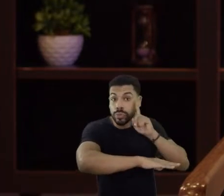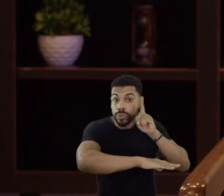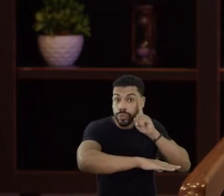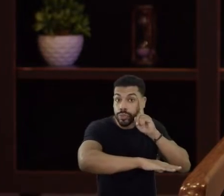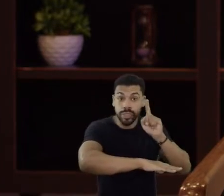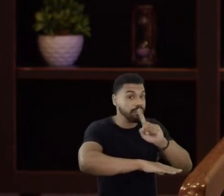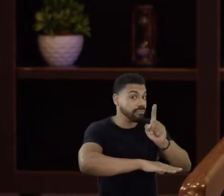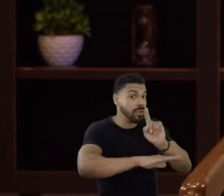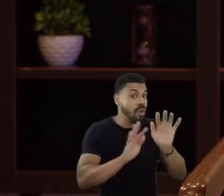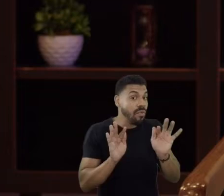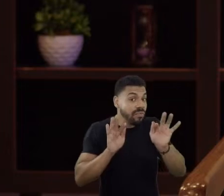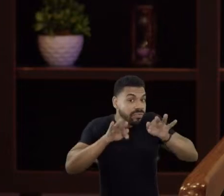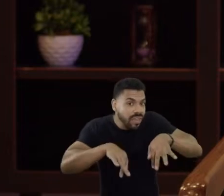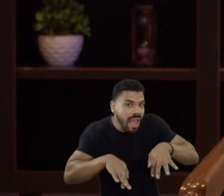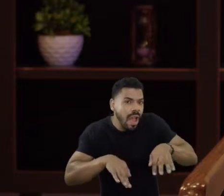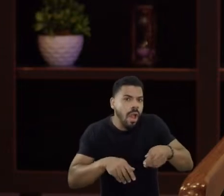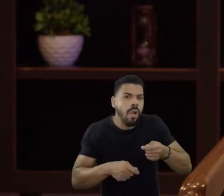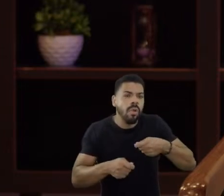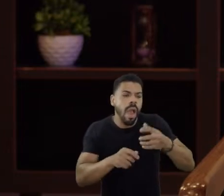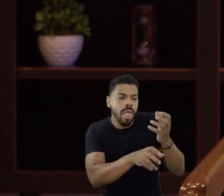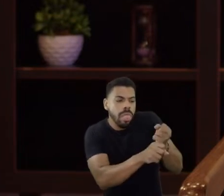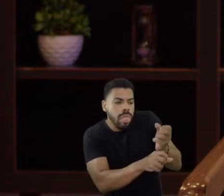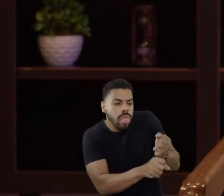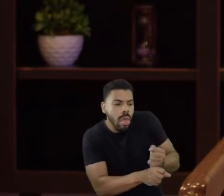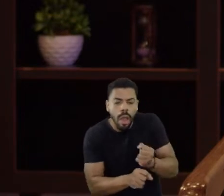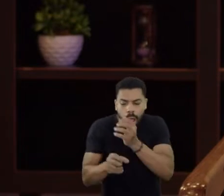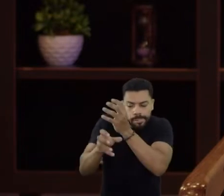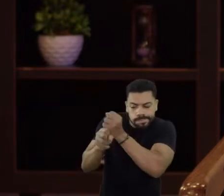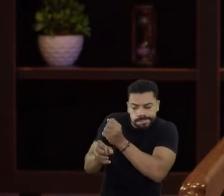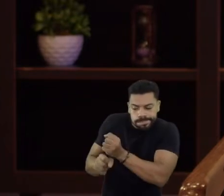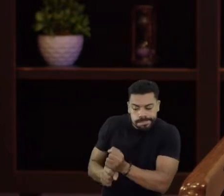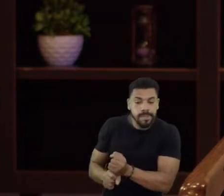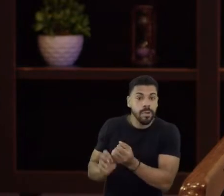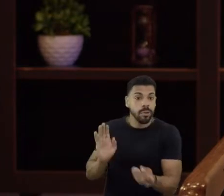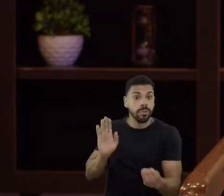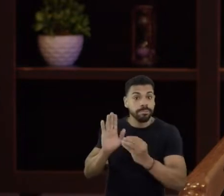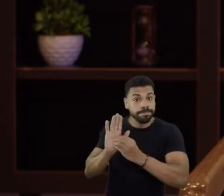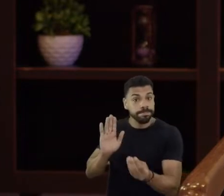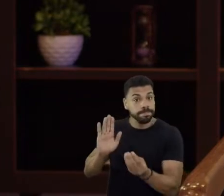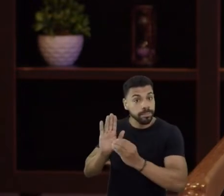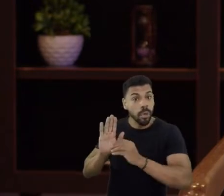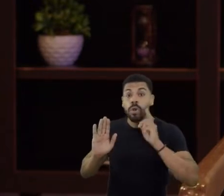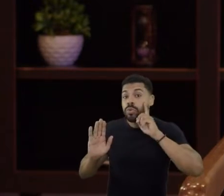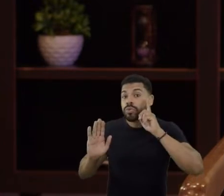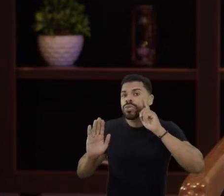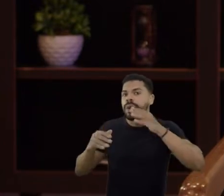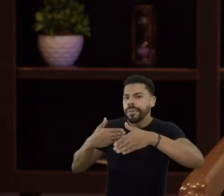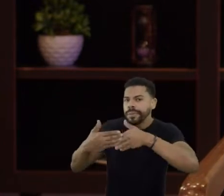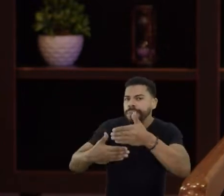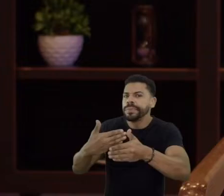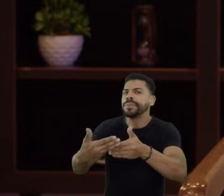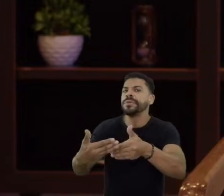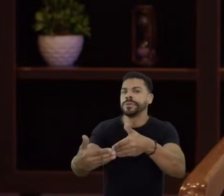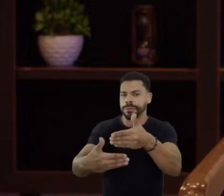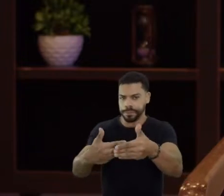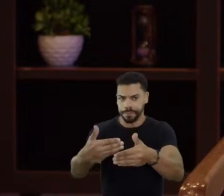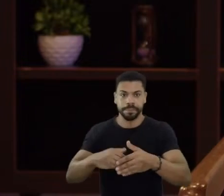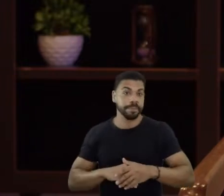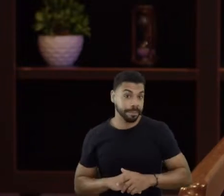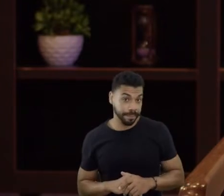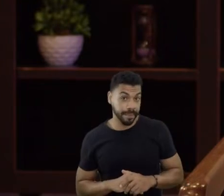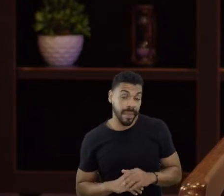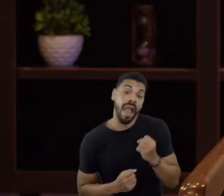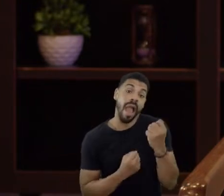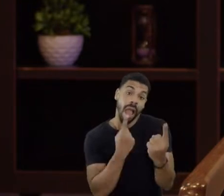e daí ele vai calculando Qual o valor da valorização e vai colocando atualizando isso nos dias posteriores então é dessa maneira que ele calcula